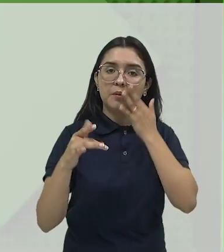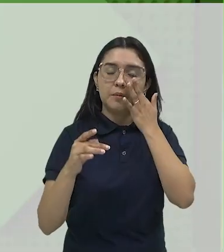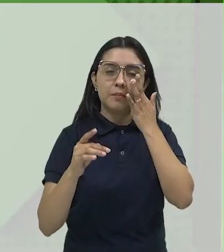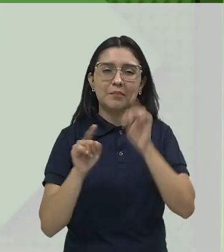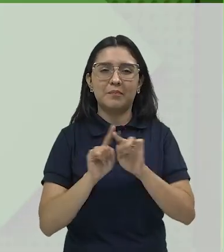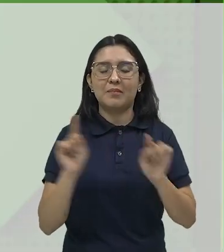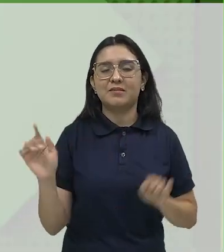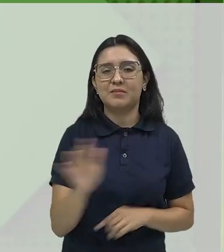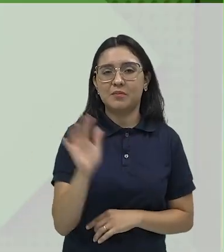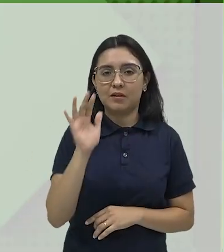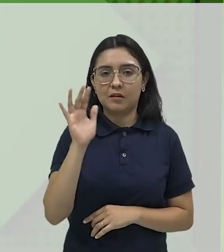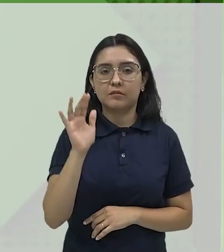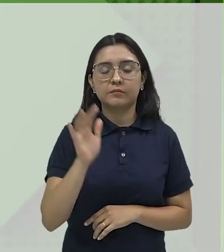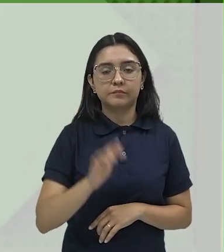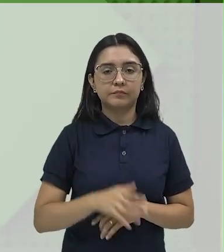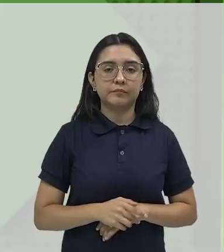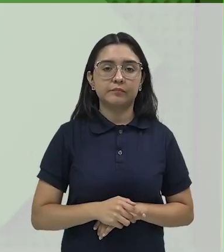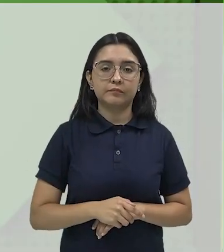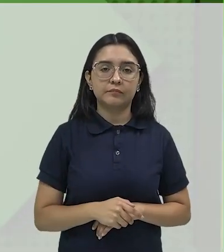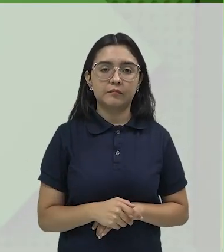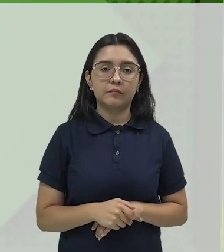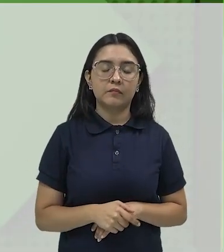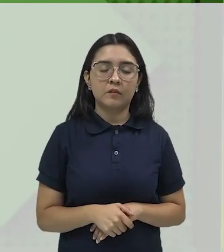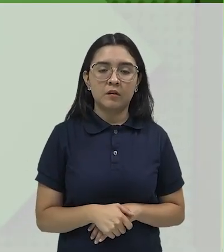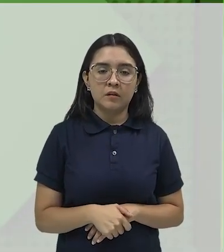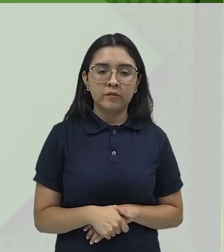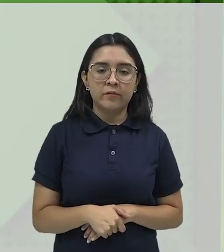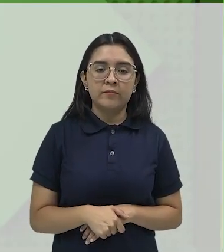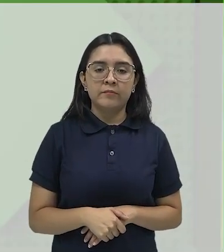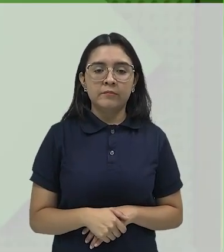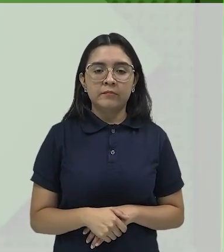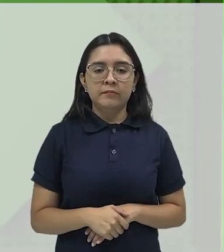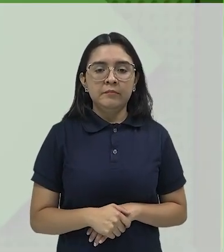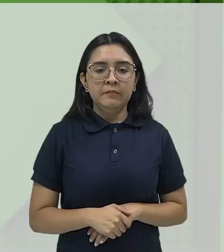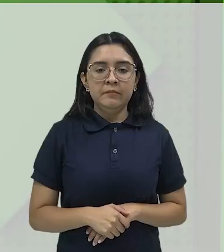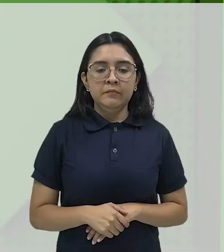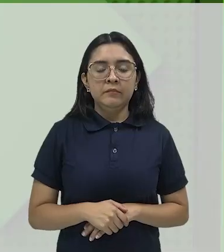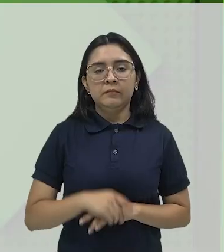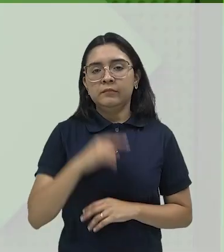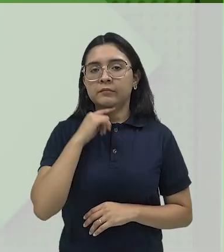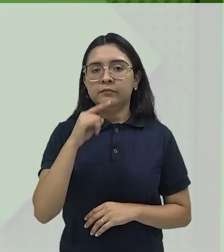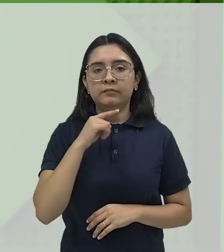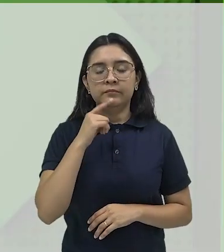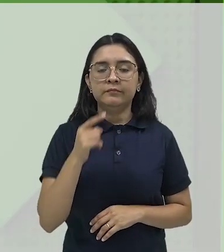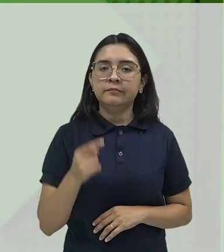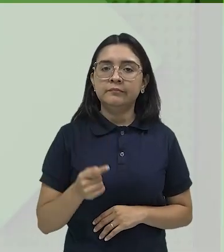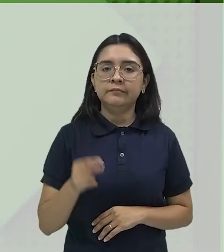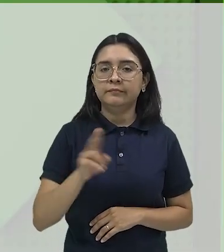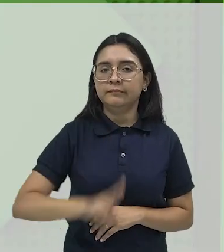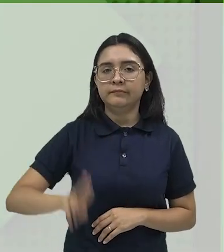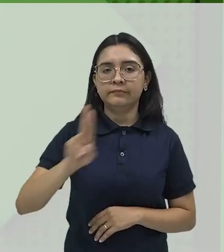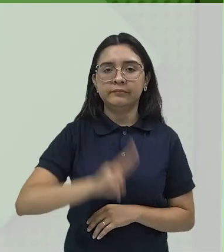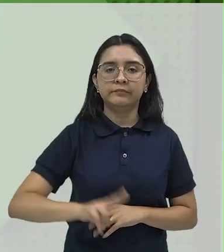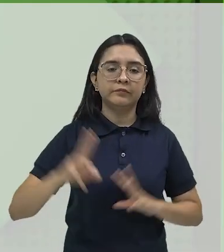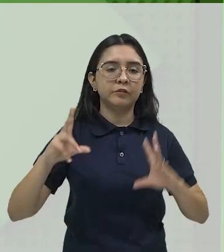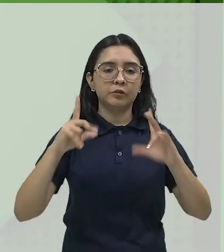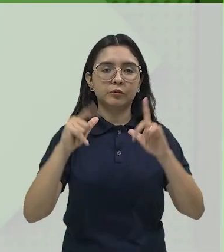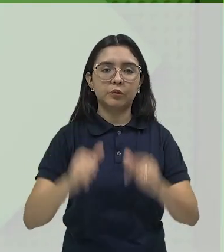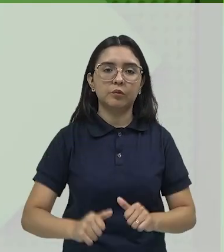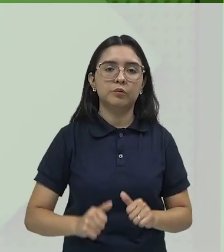alto valor, né, por ter um alto valor comercial, a gente não tem como utilizá-lo em